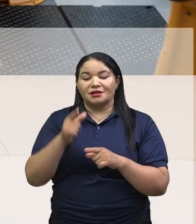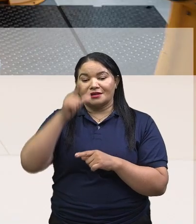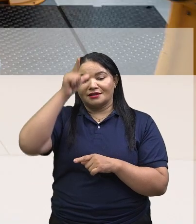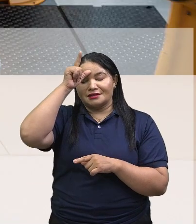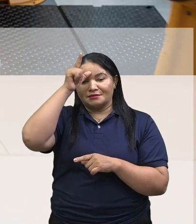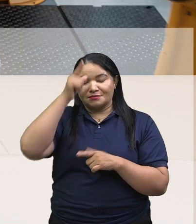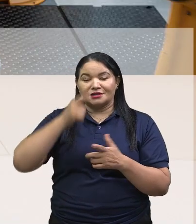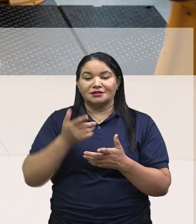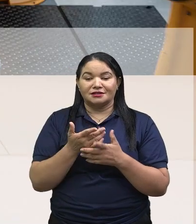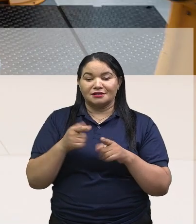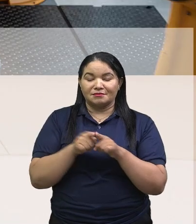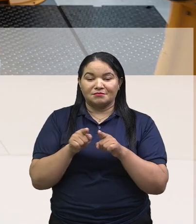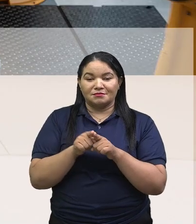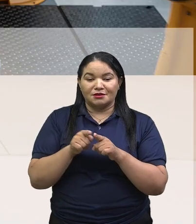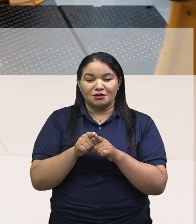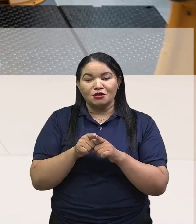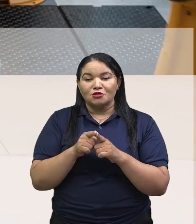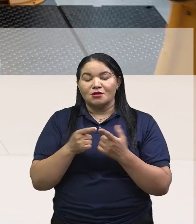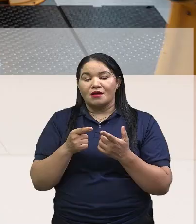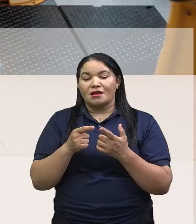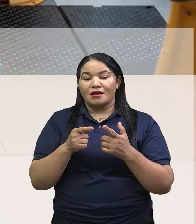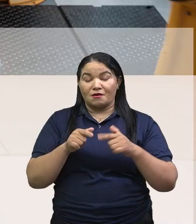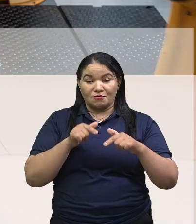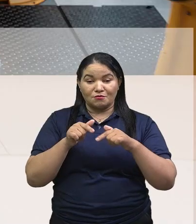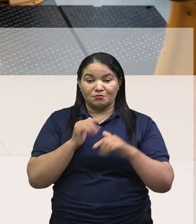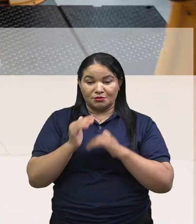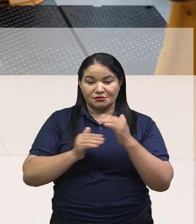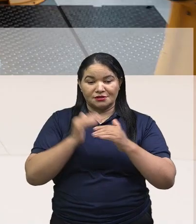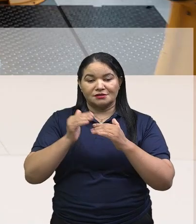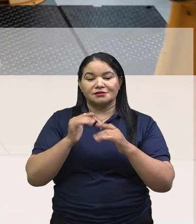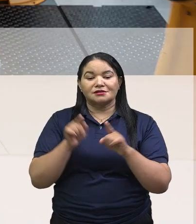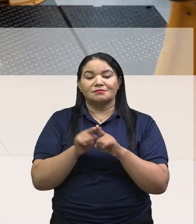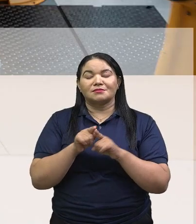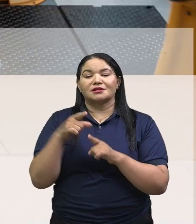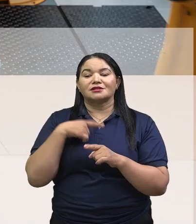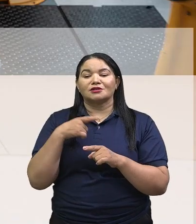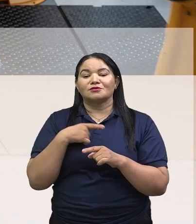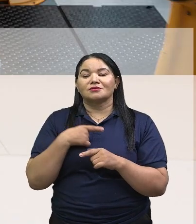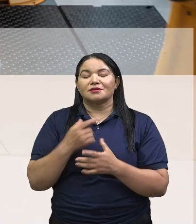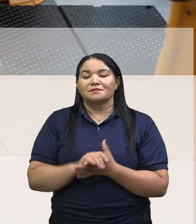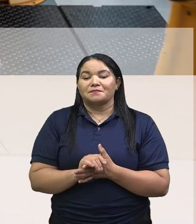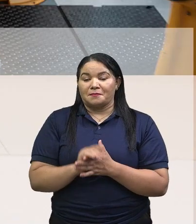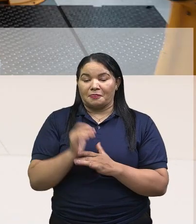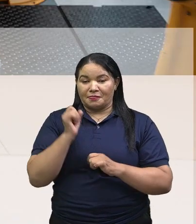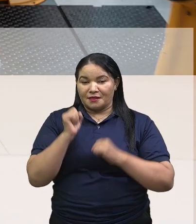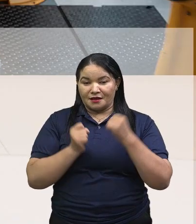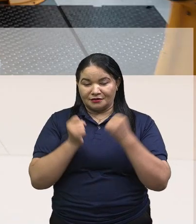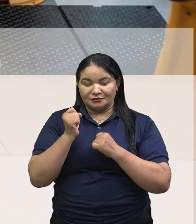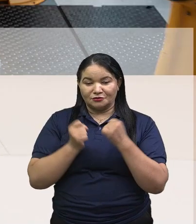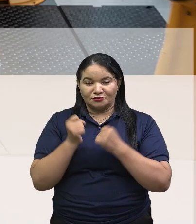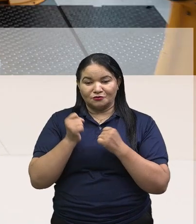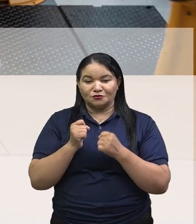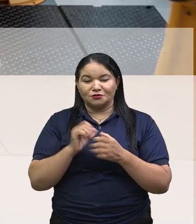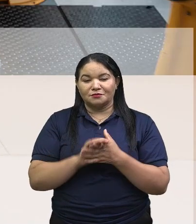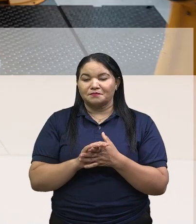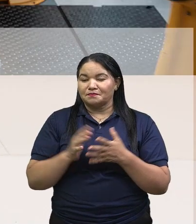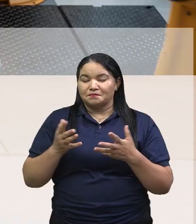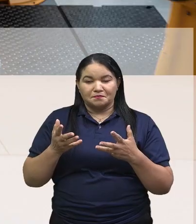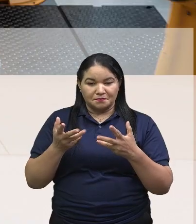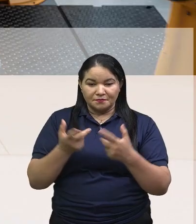processo revolucionário, onde você já vai ter a predominância de uma indústria altamente sofisticada,